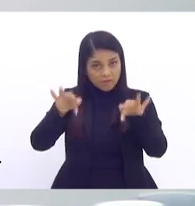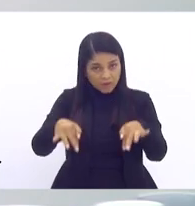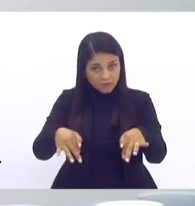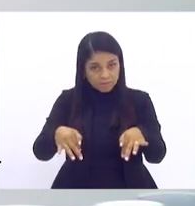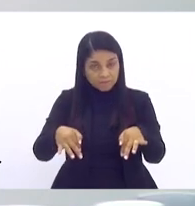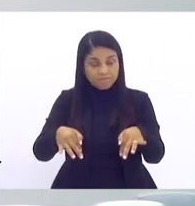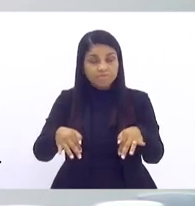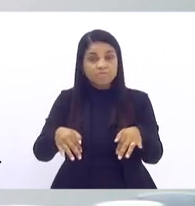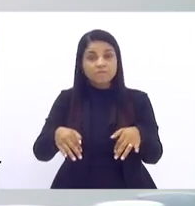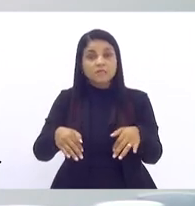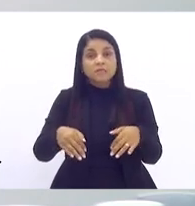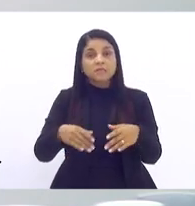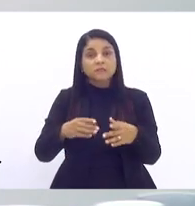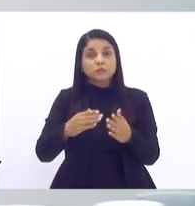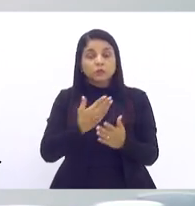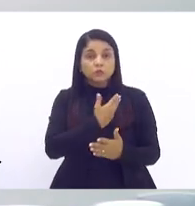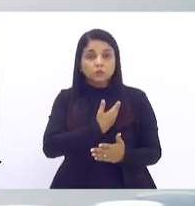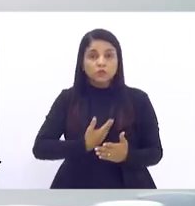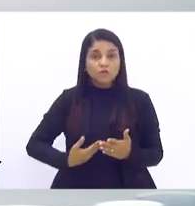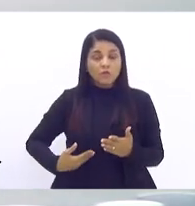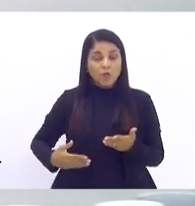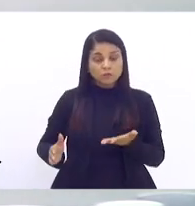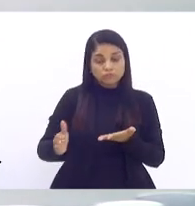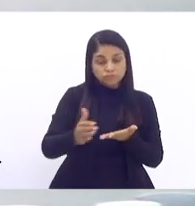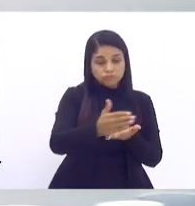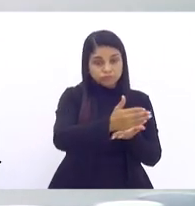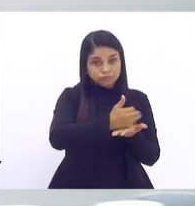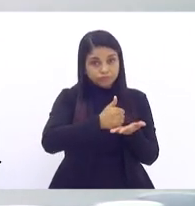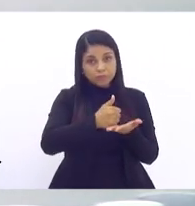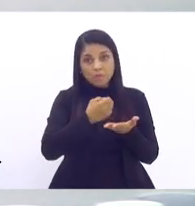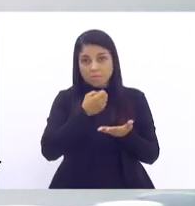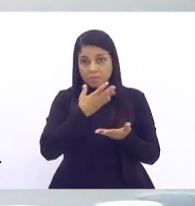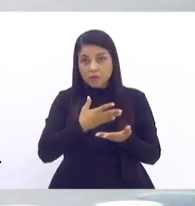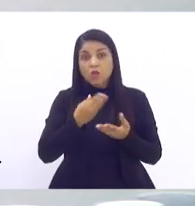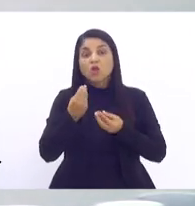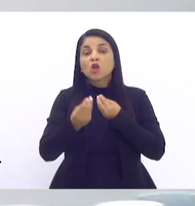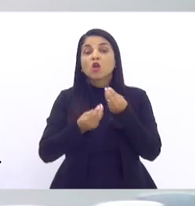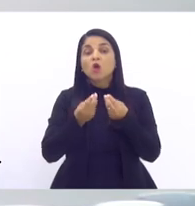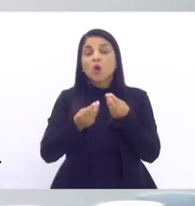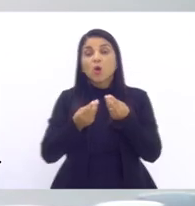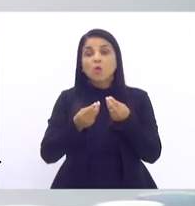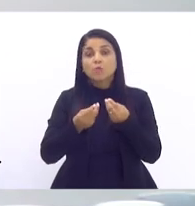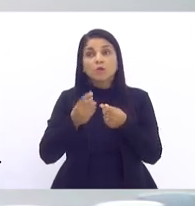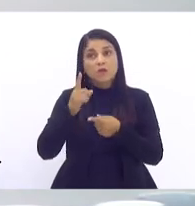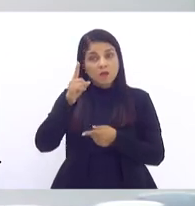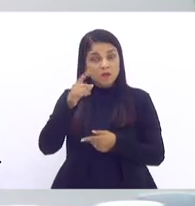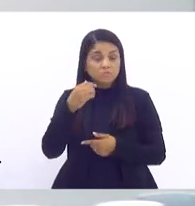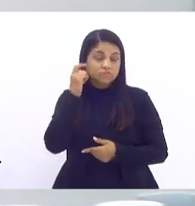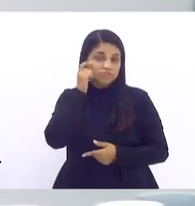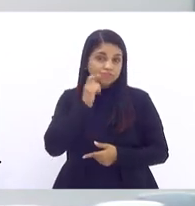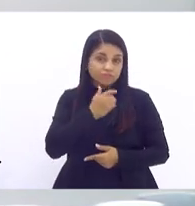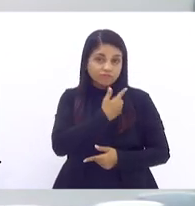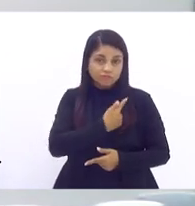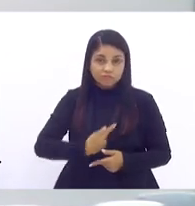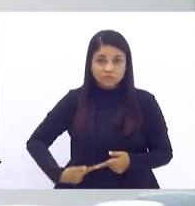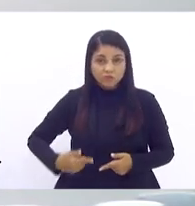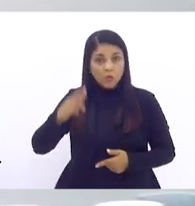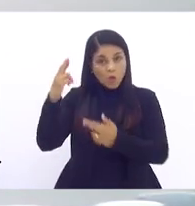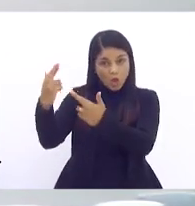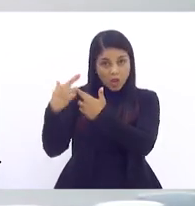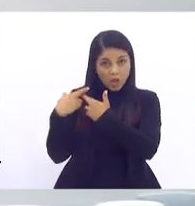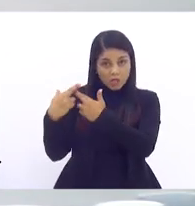e não nesse déficit previsto quer dizer como é que o Cláudio vai tirar o estado ele que é o Comandante ele é o maior responsável